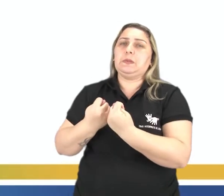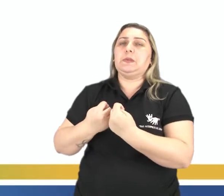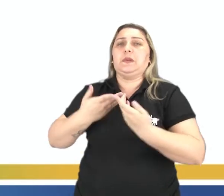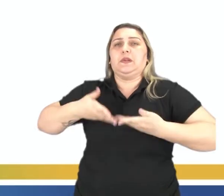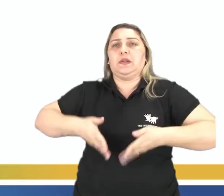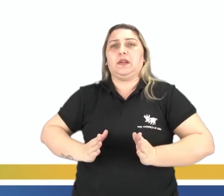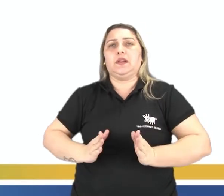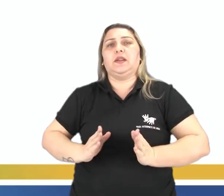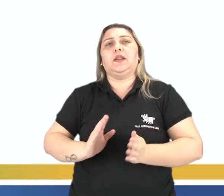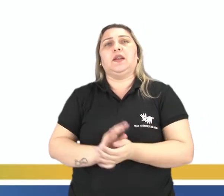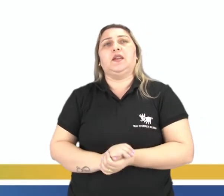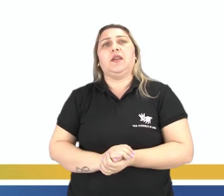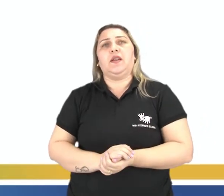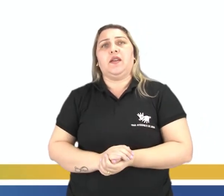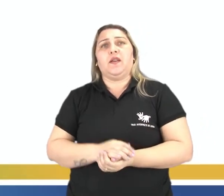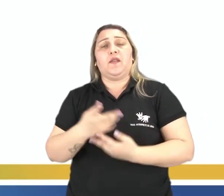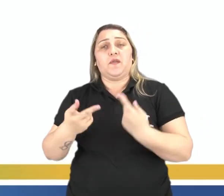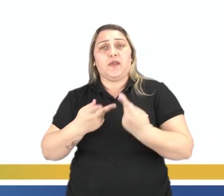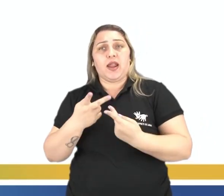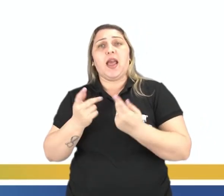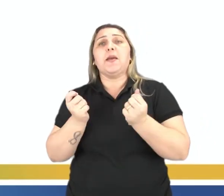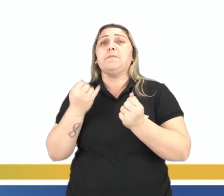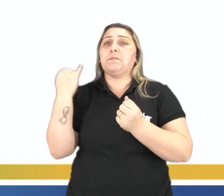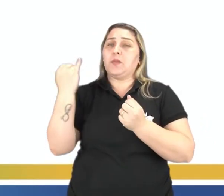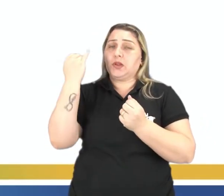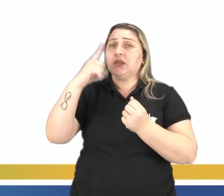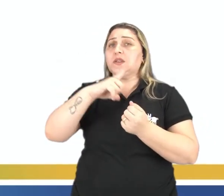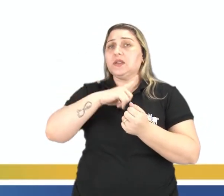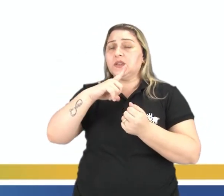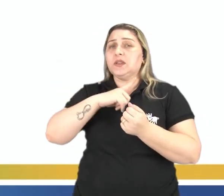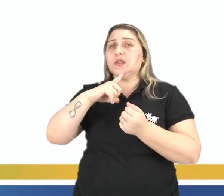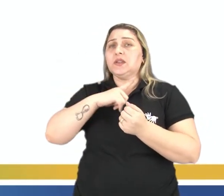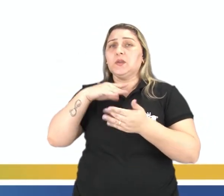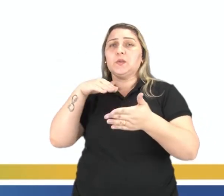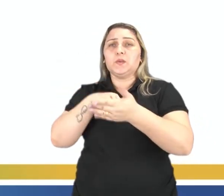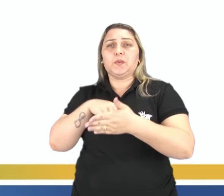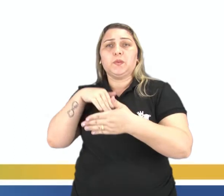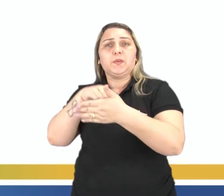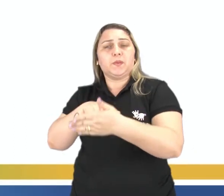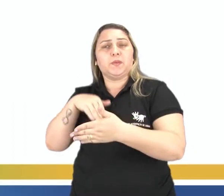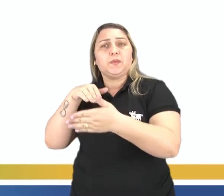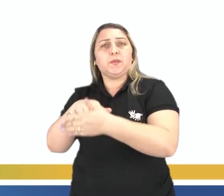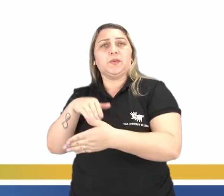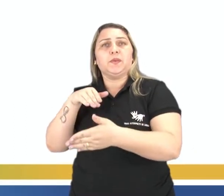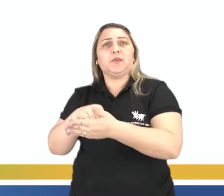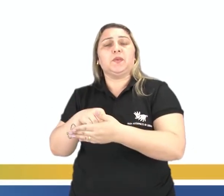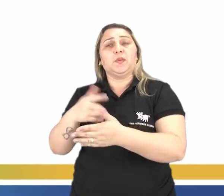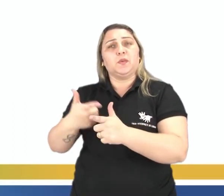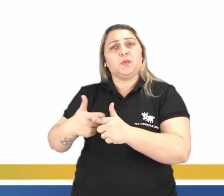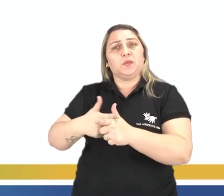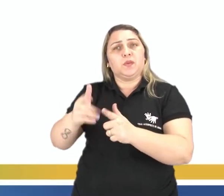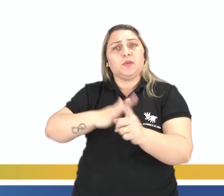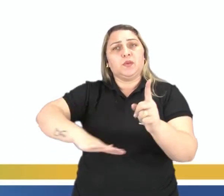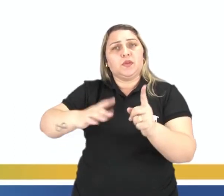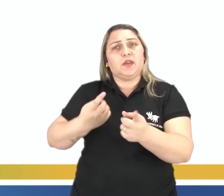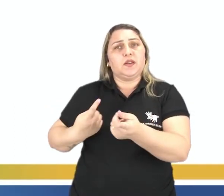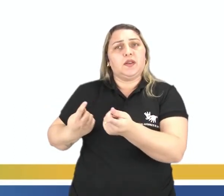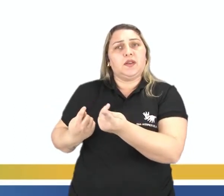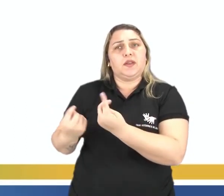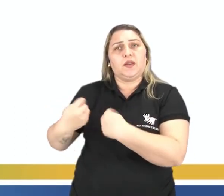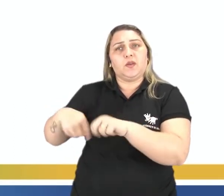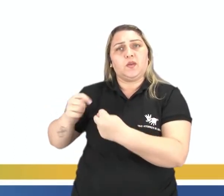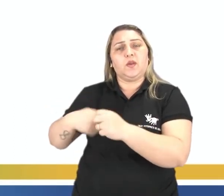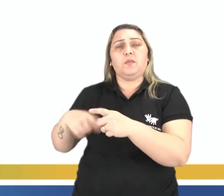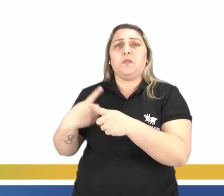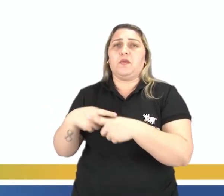de natalidade. Então ele fala o seguinte, que é necessário haver um enfrentamento para os problemas sociais e econômicos,